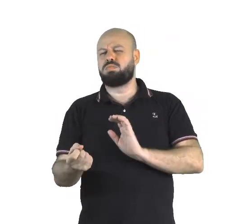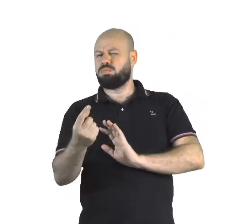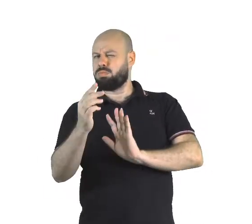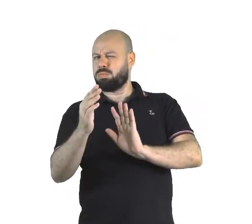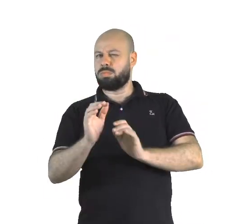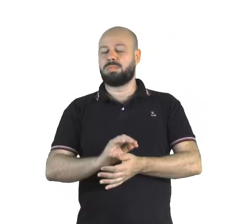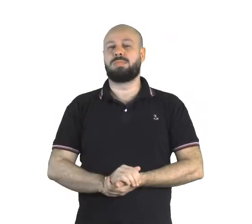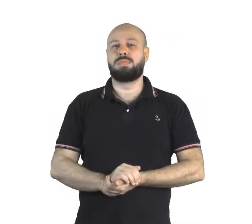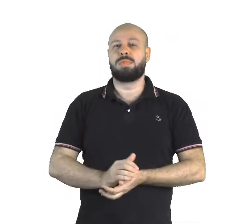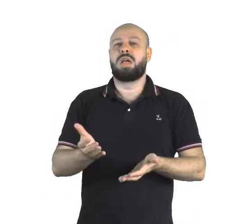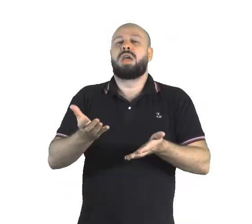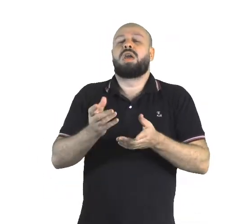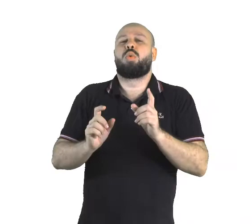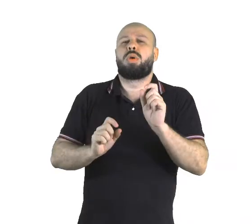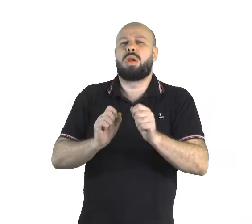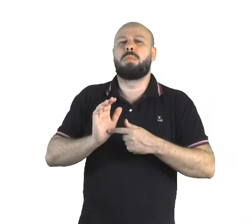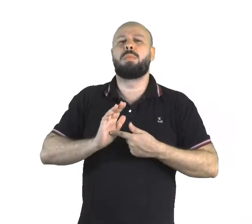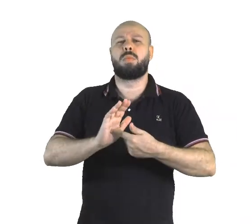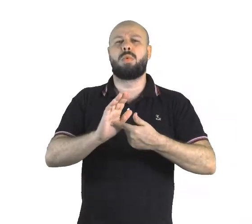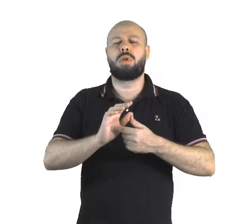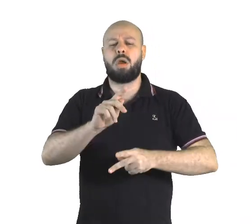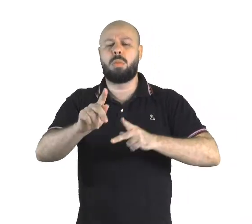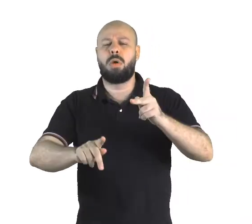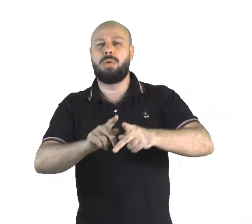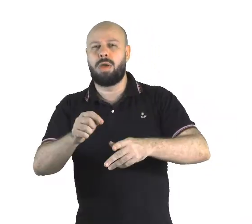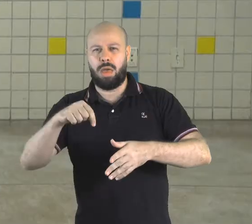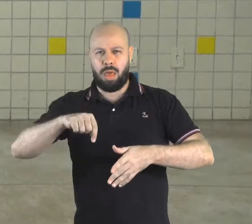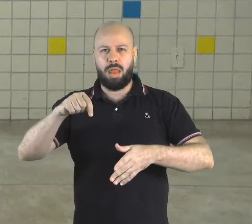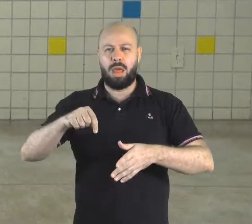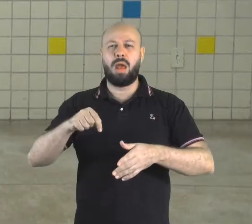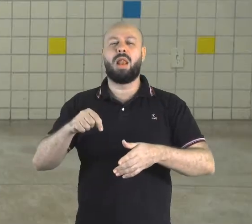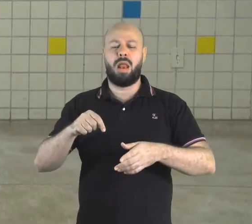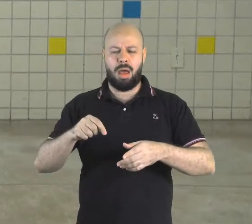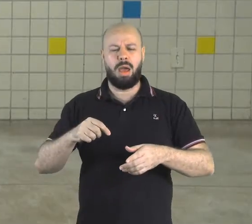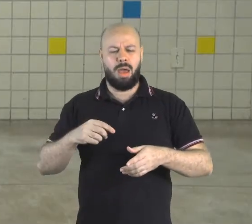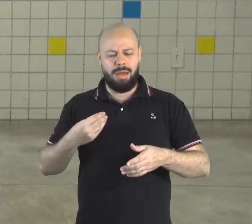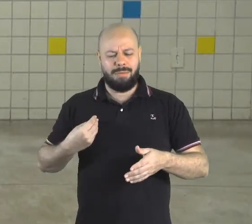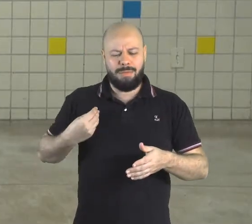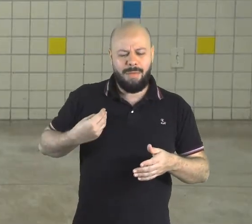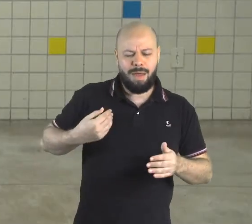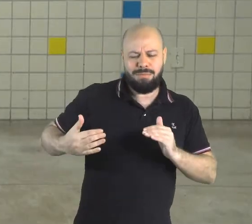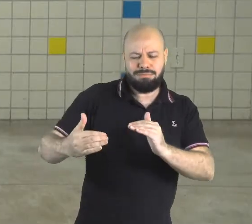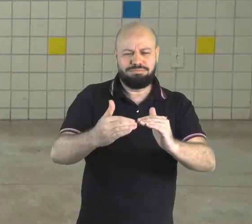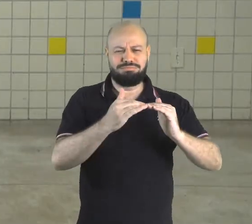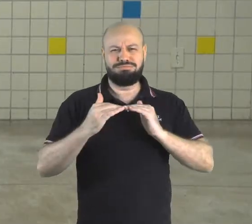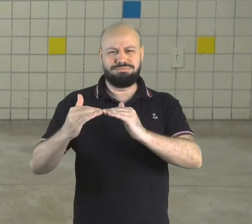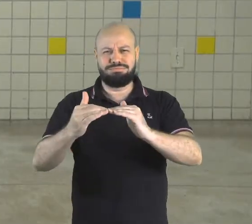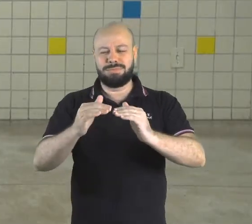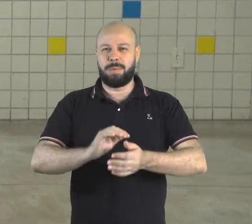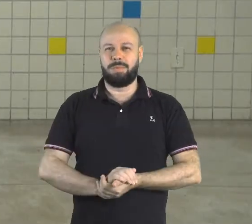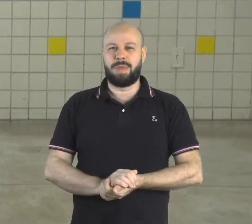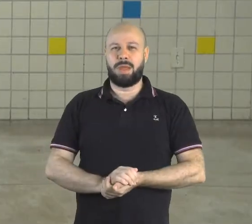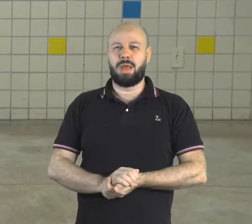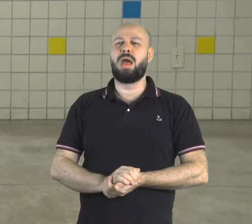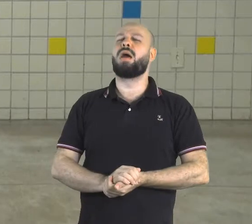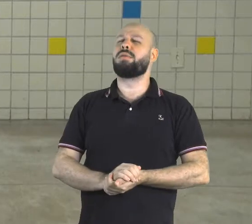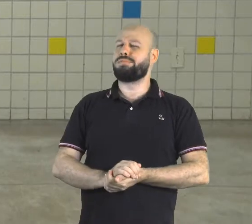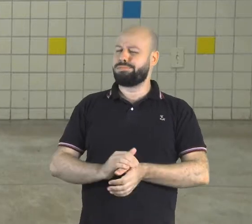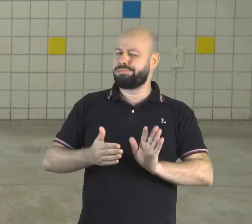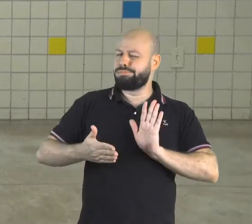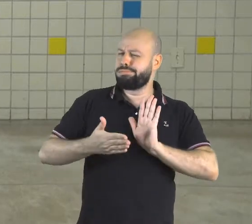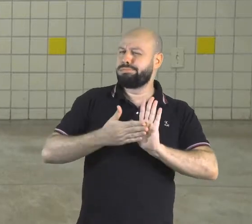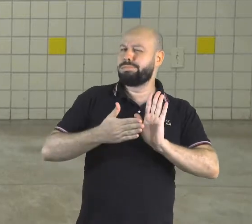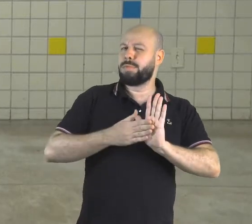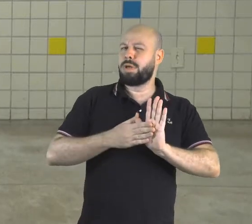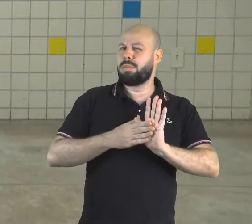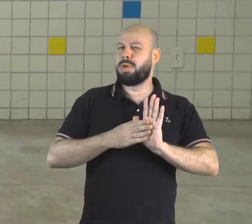Ele queria mostrar para o povo que ele era bem popular. Gente, o cara usava de propósito um terno